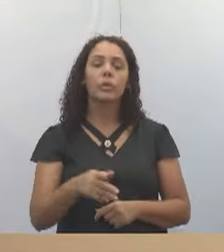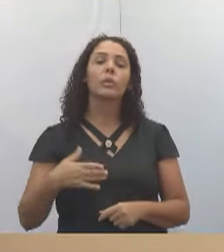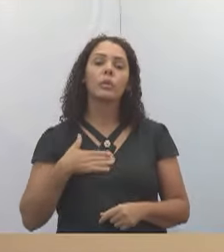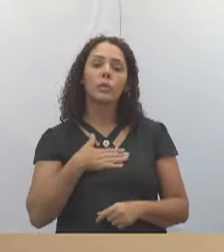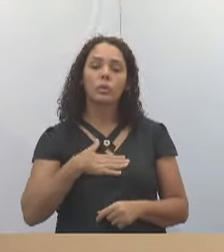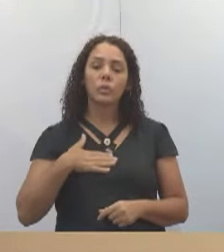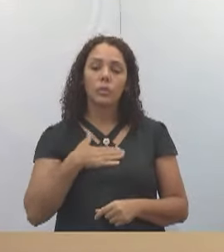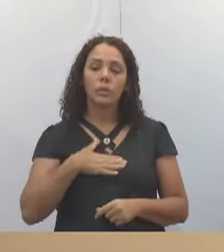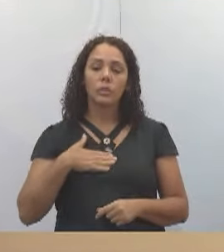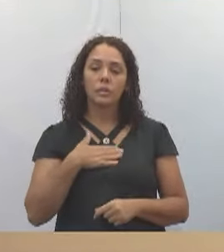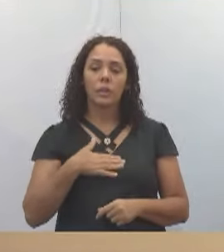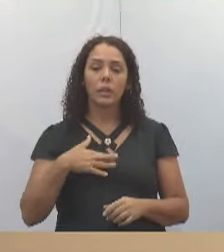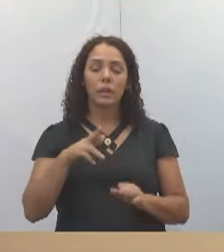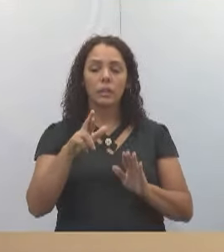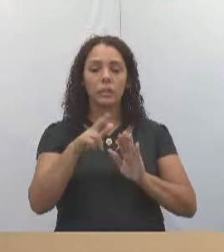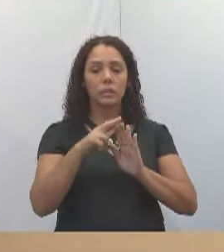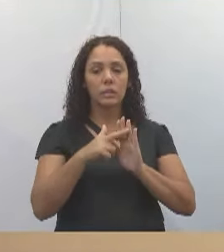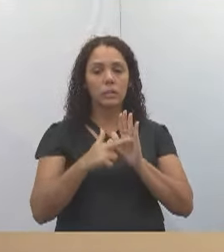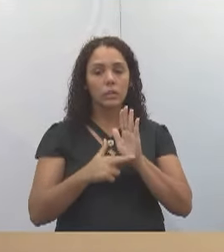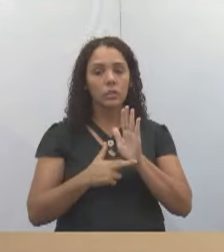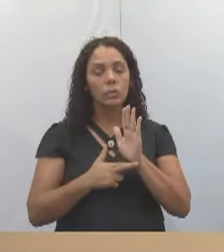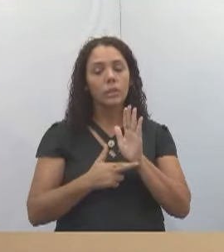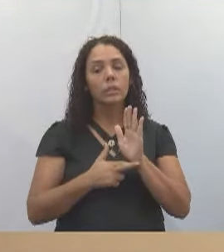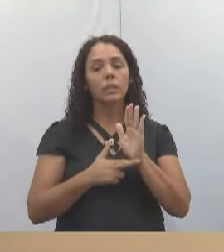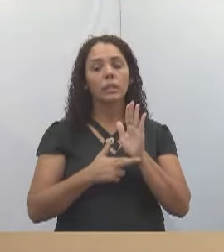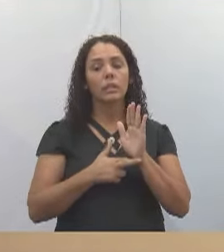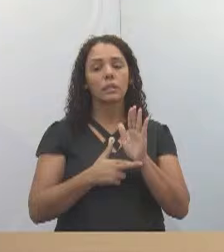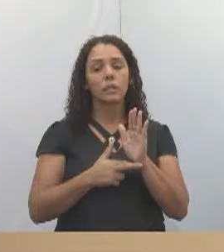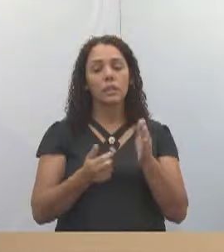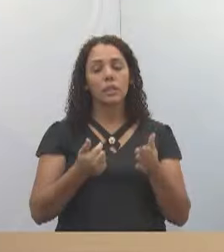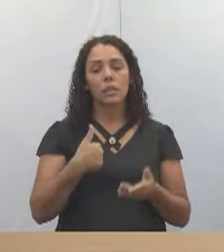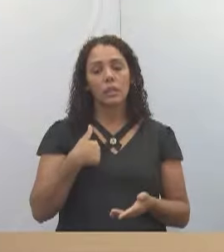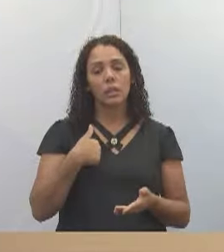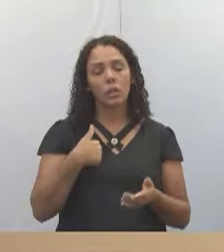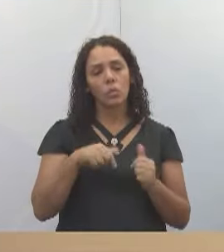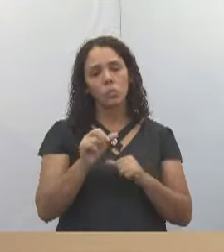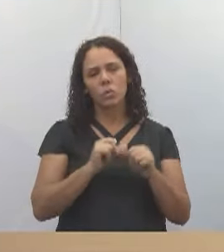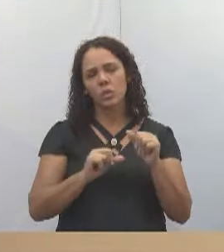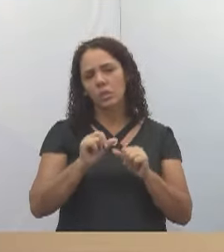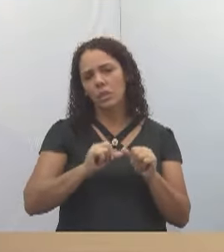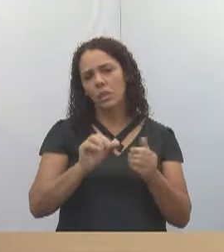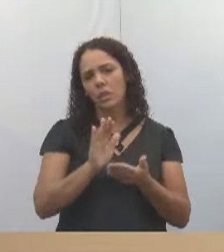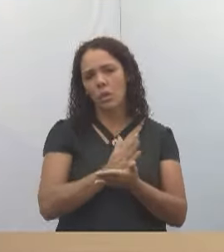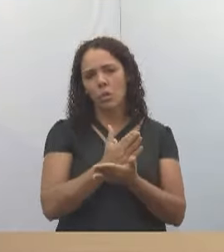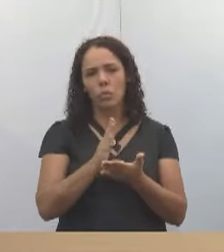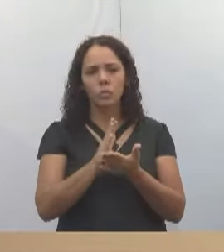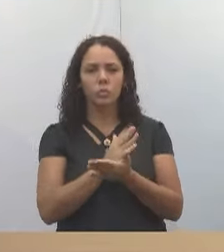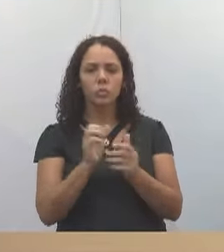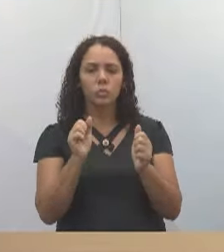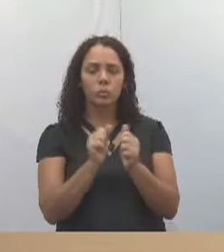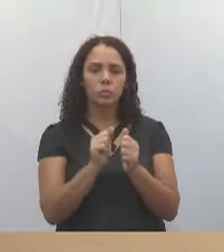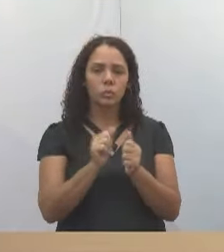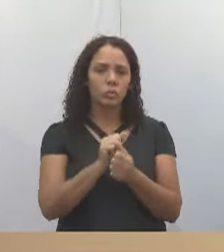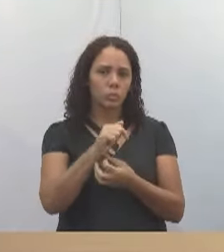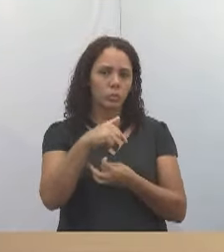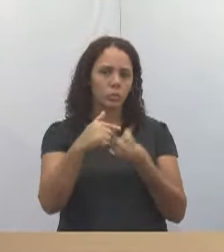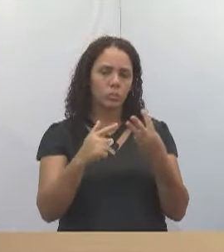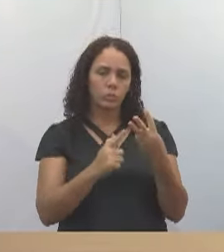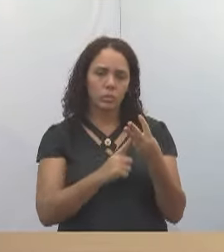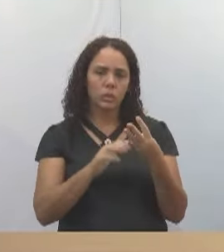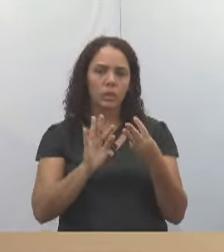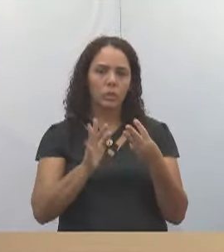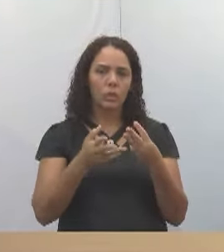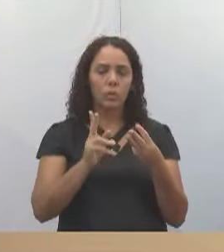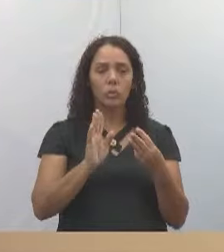questões regimentais, eu fiz algumas alterações, né, juntamente com a Valéria, como eu disse, juntamente